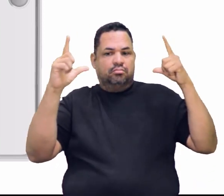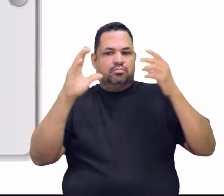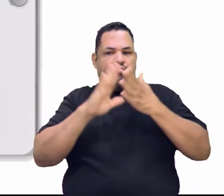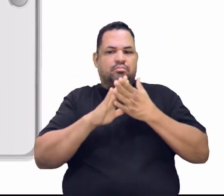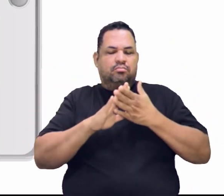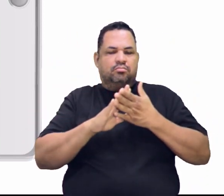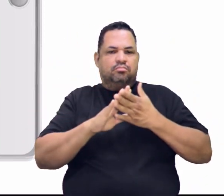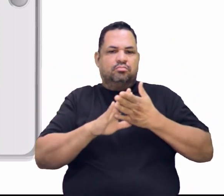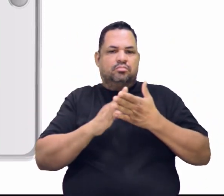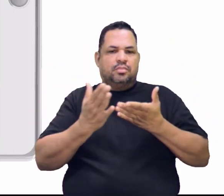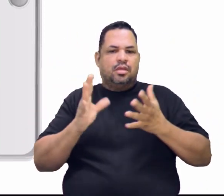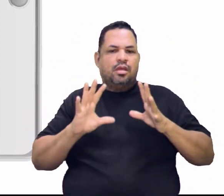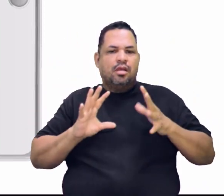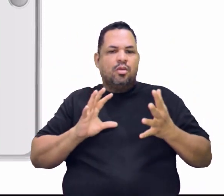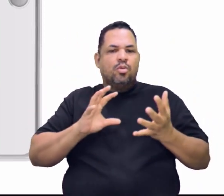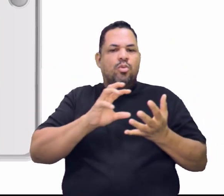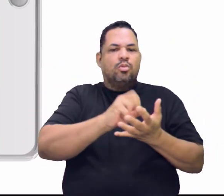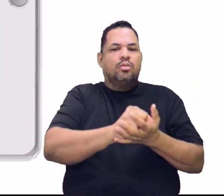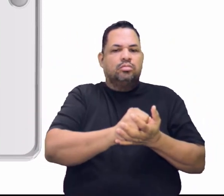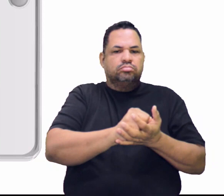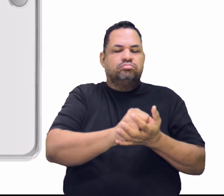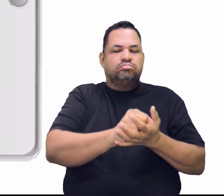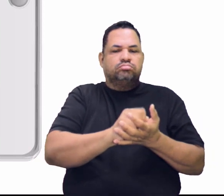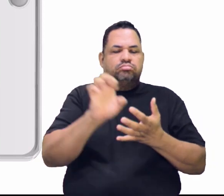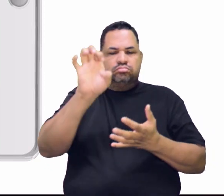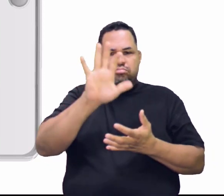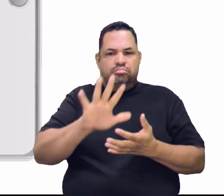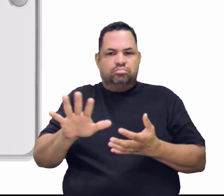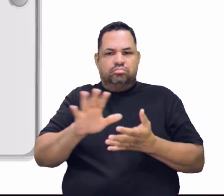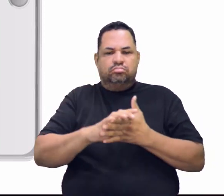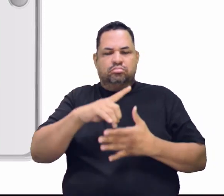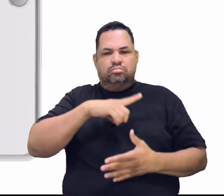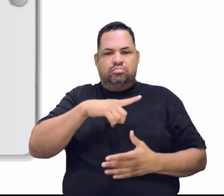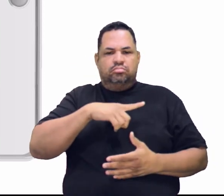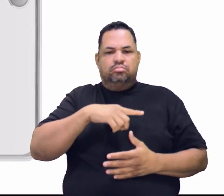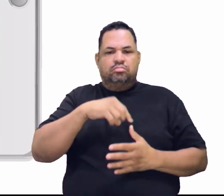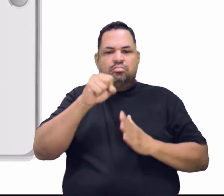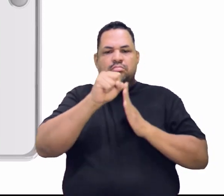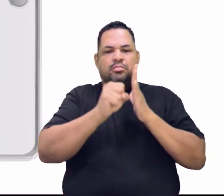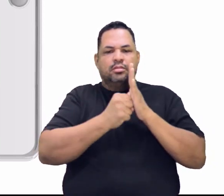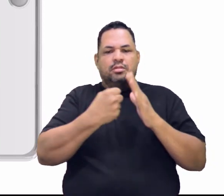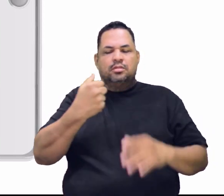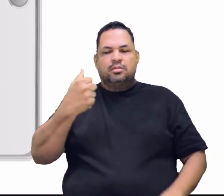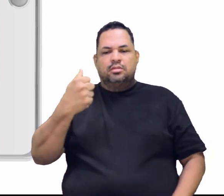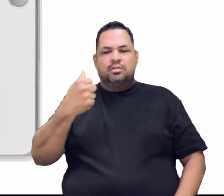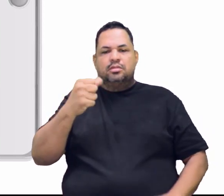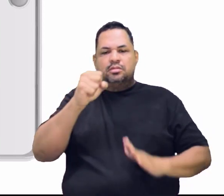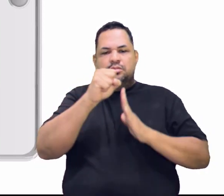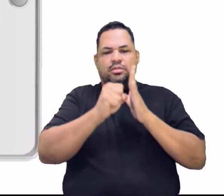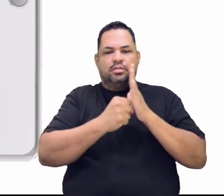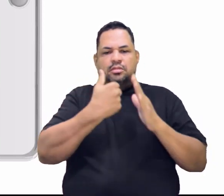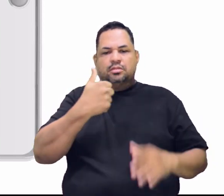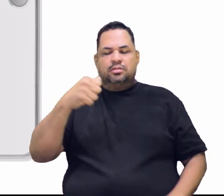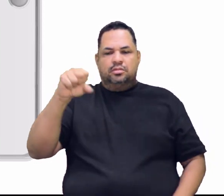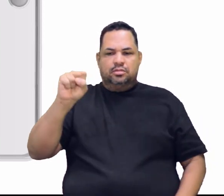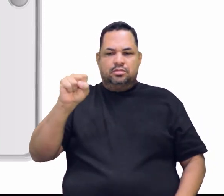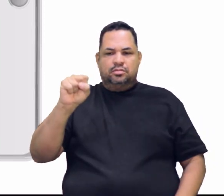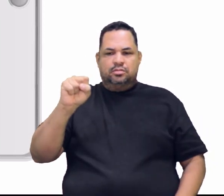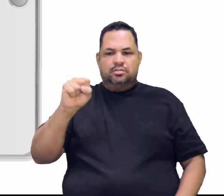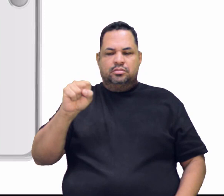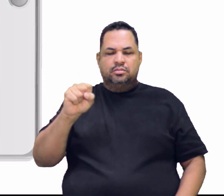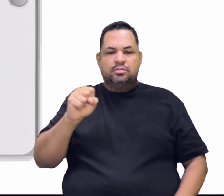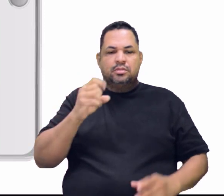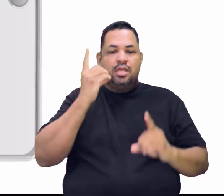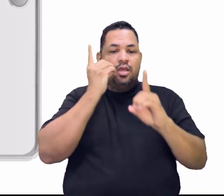europeus. Nós temos aí no século XVIII a descoberta do látex, e isso vai despertar o